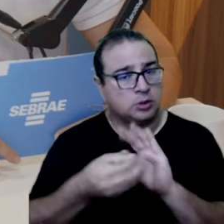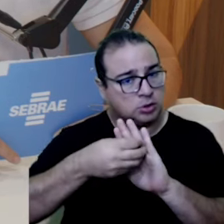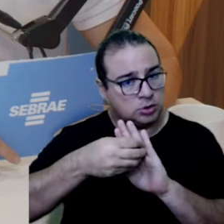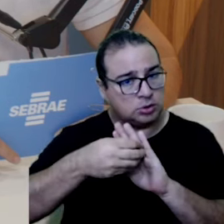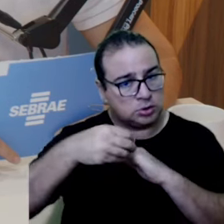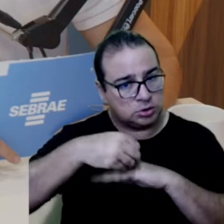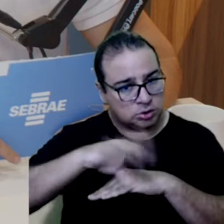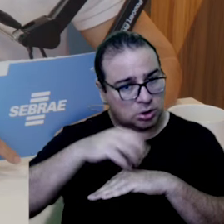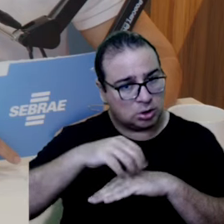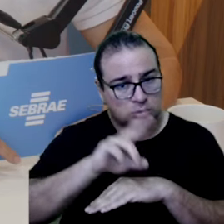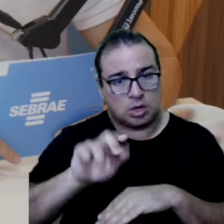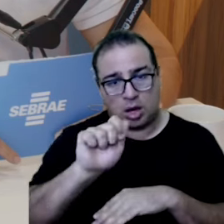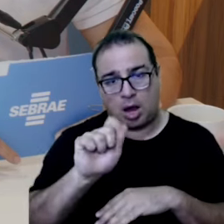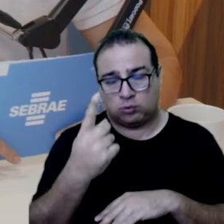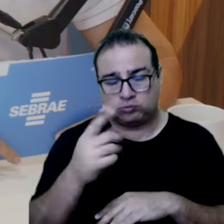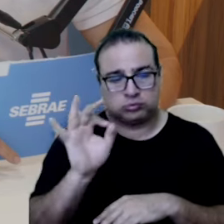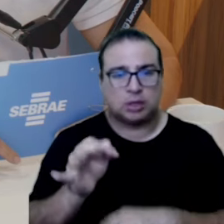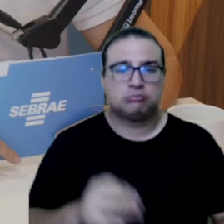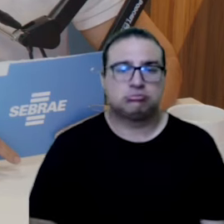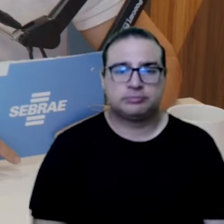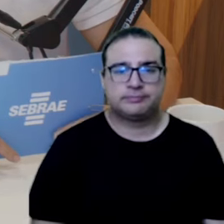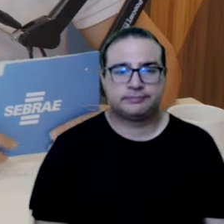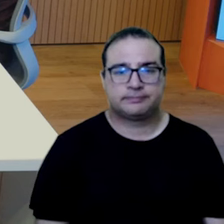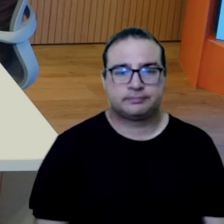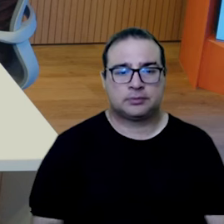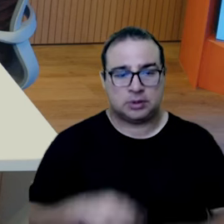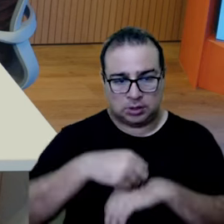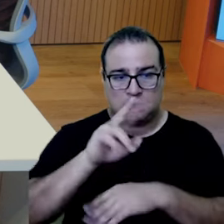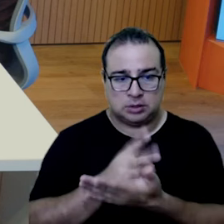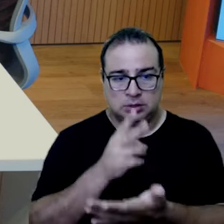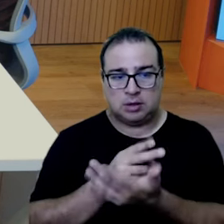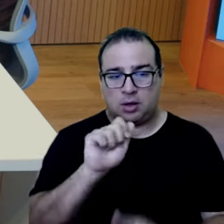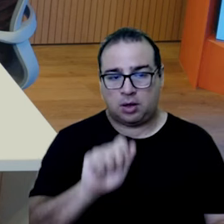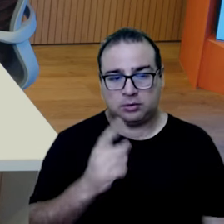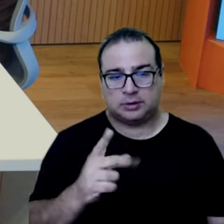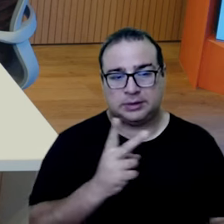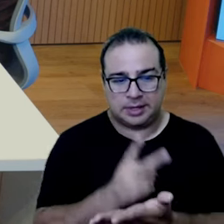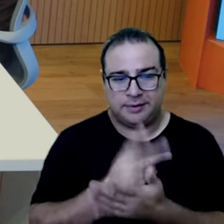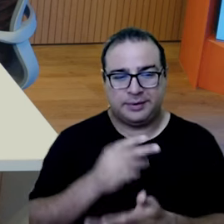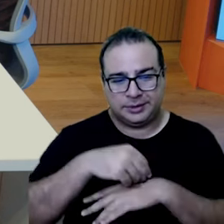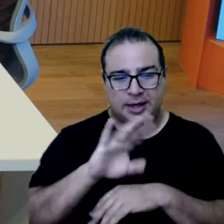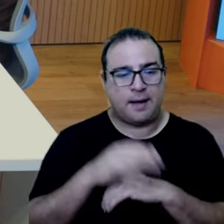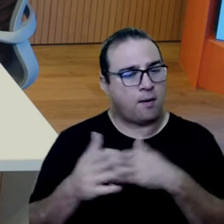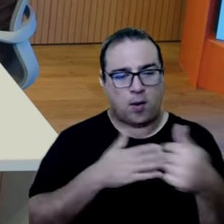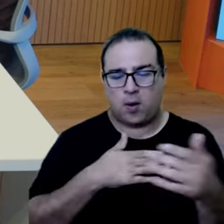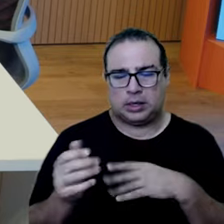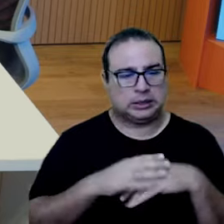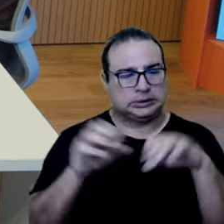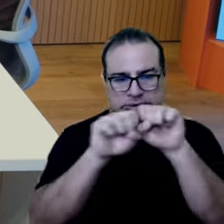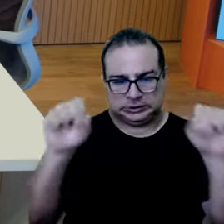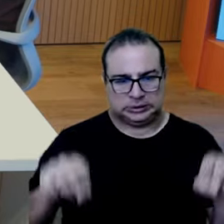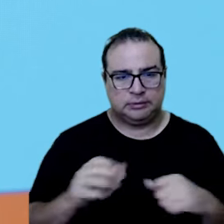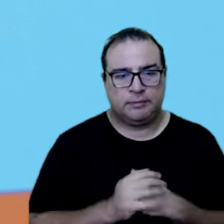indicado é utilizar o certificado A1 isso tá perfeito o indicado é sempre utilizar o certificado a1 e para qualquer sistema